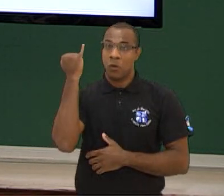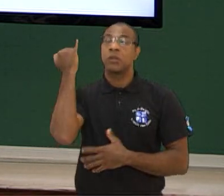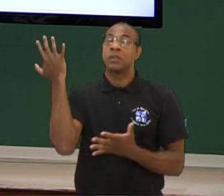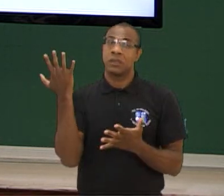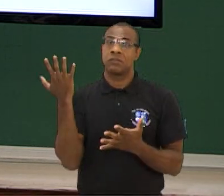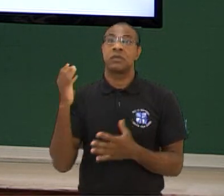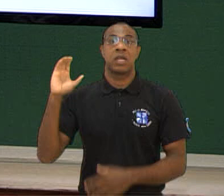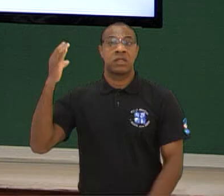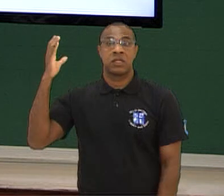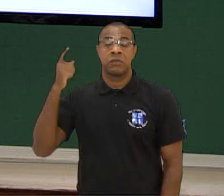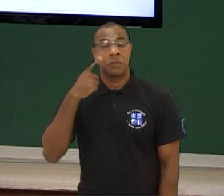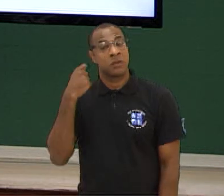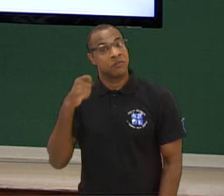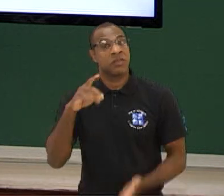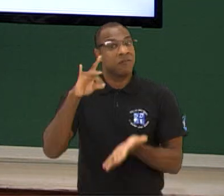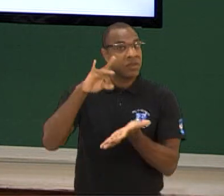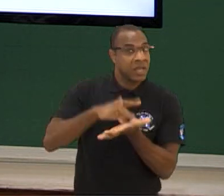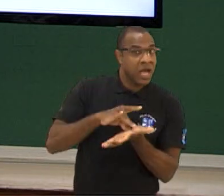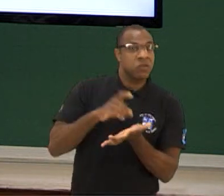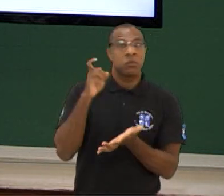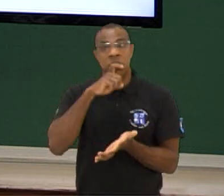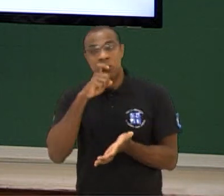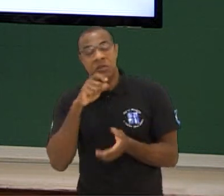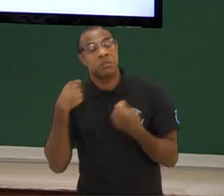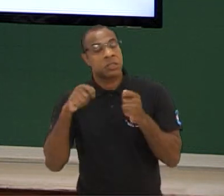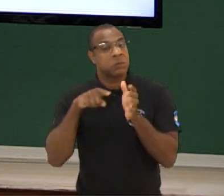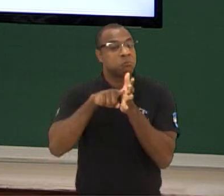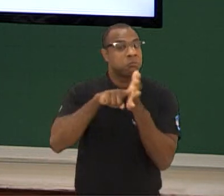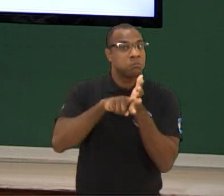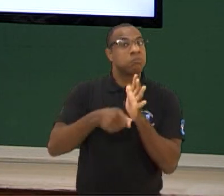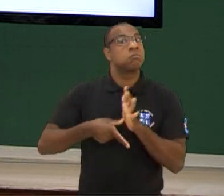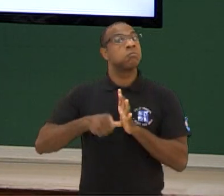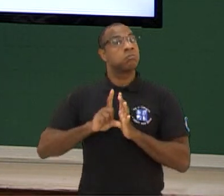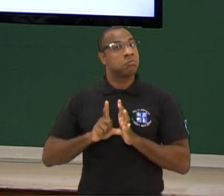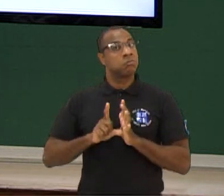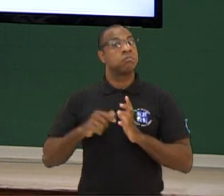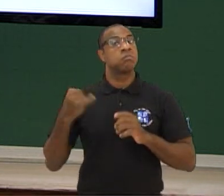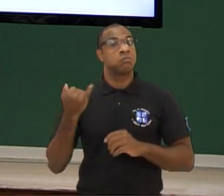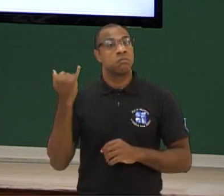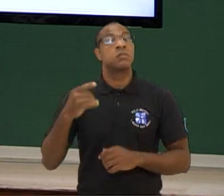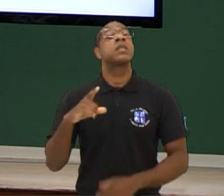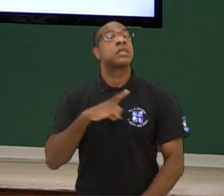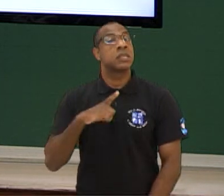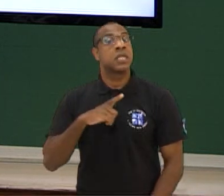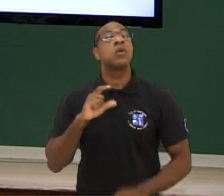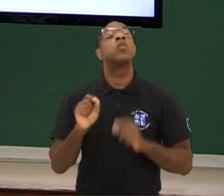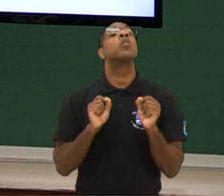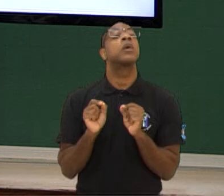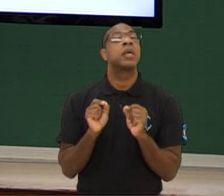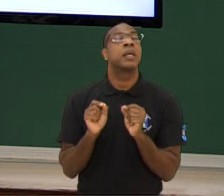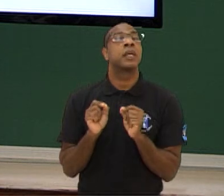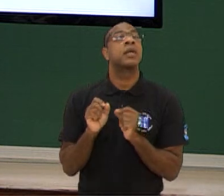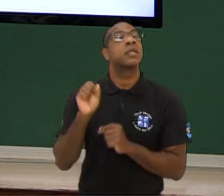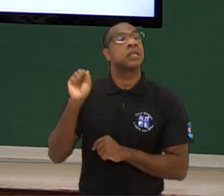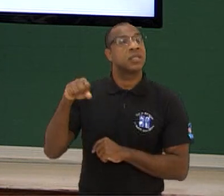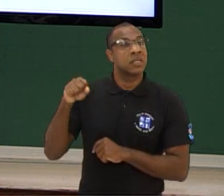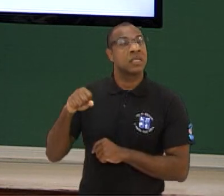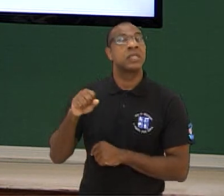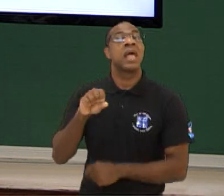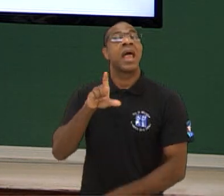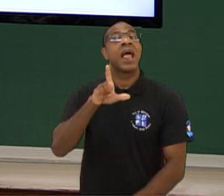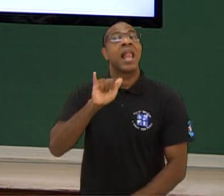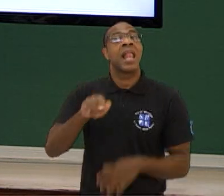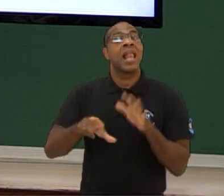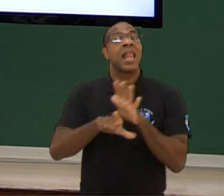forma, ciência verdadeira, certo? E a gente vê que existe sim, né, uma lei física que